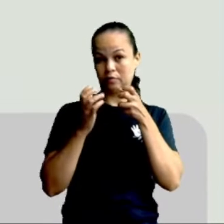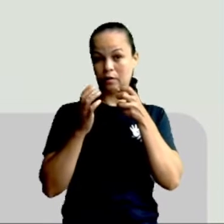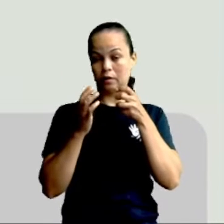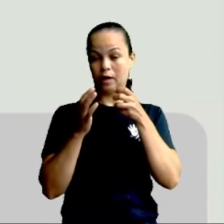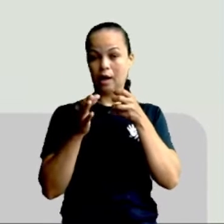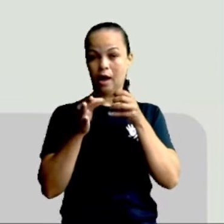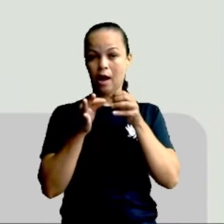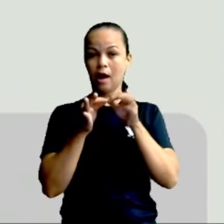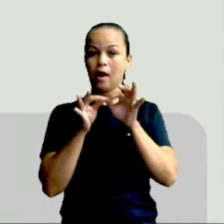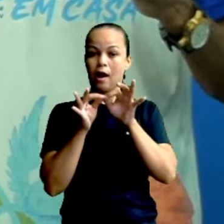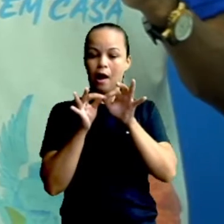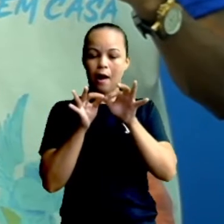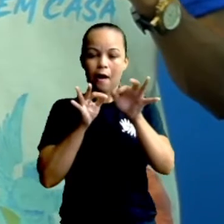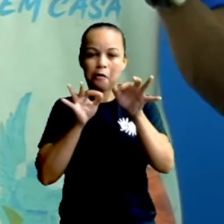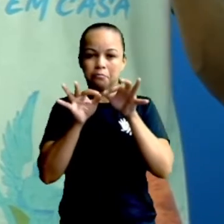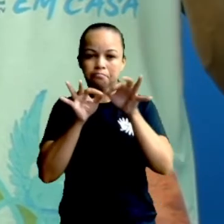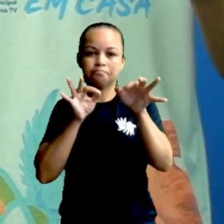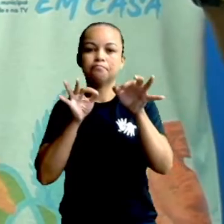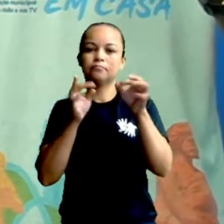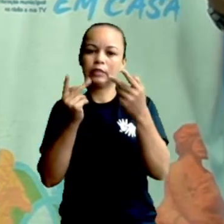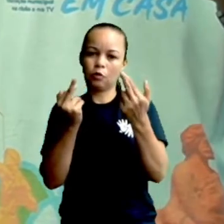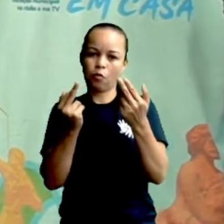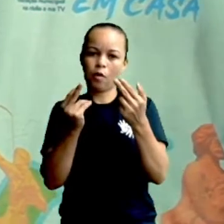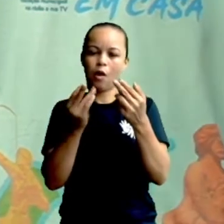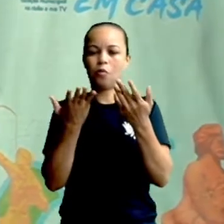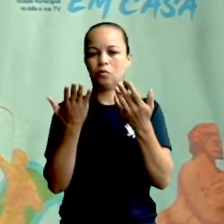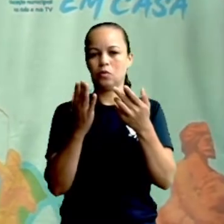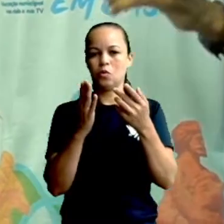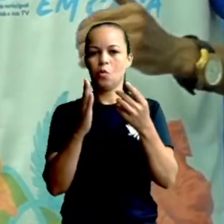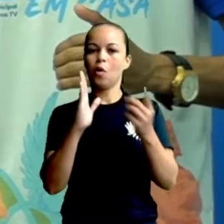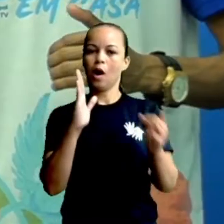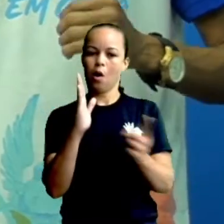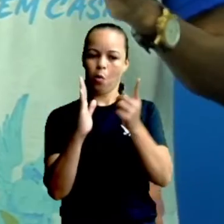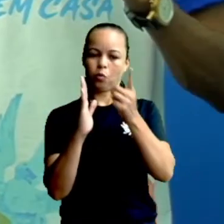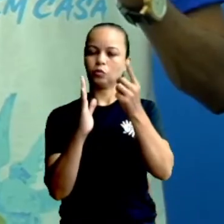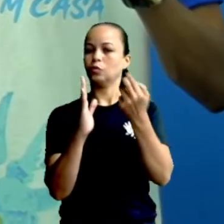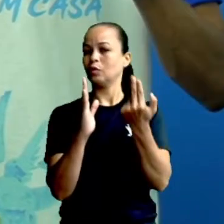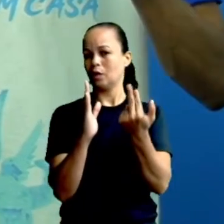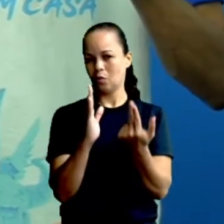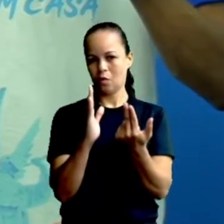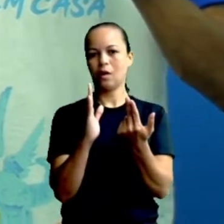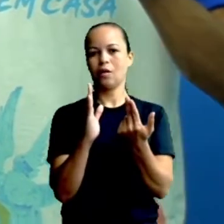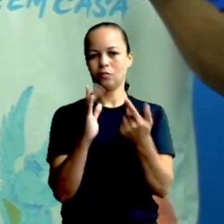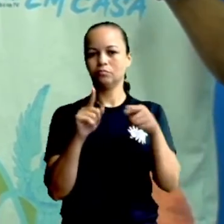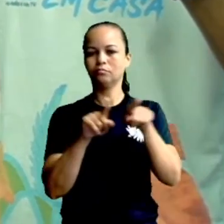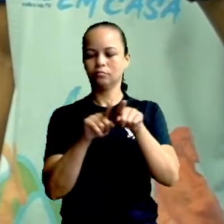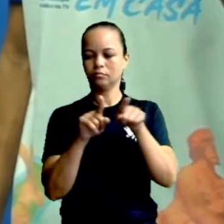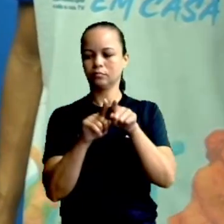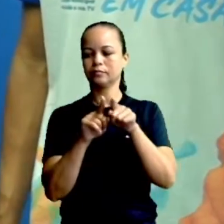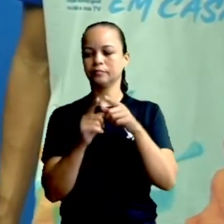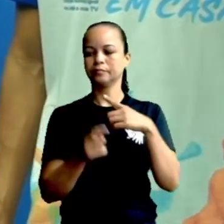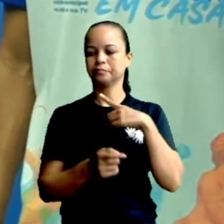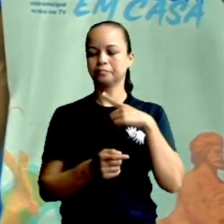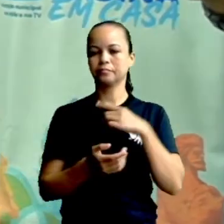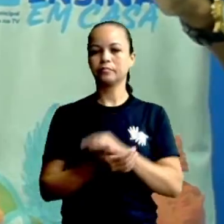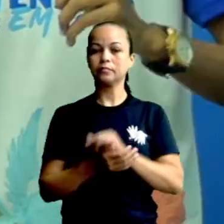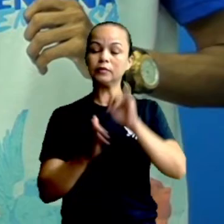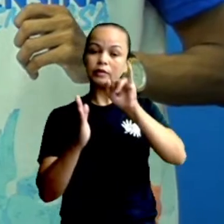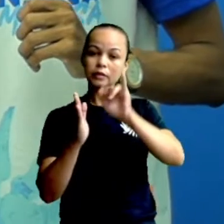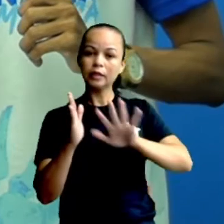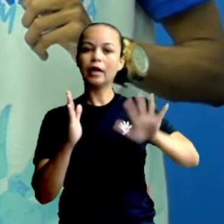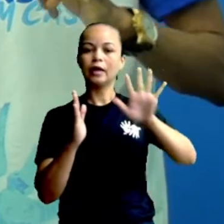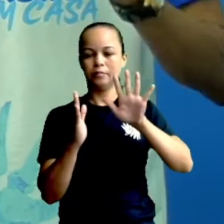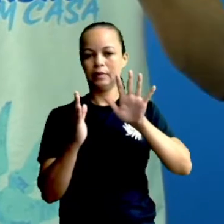distância, tá? Tem o mesmo tamanho e tem a imagem será o